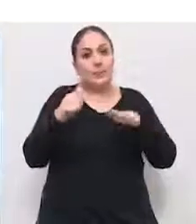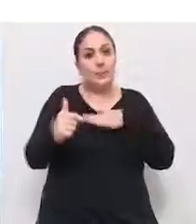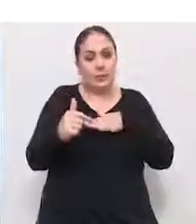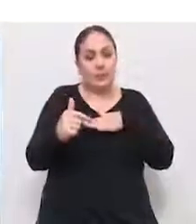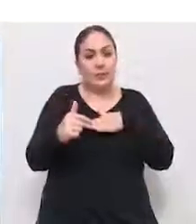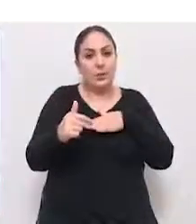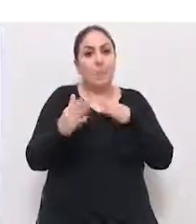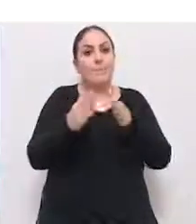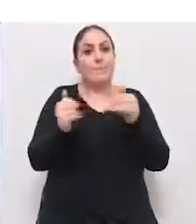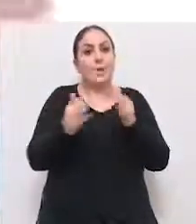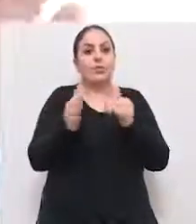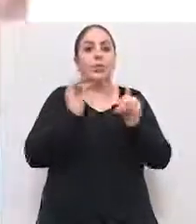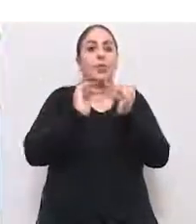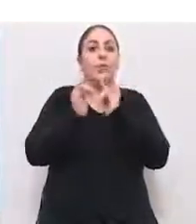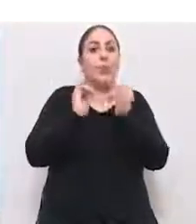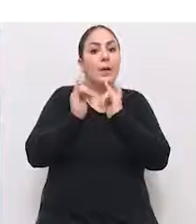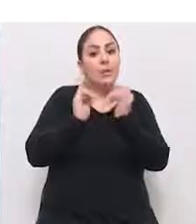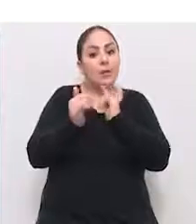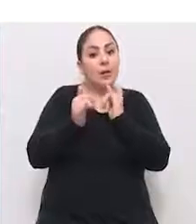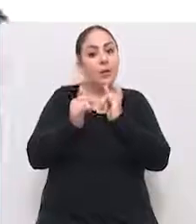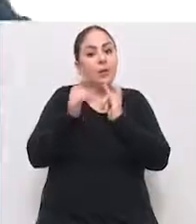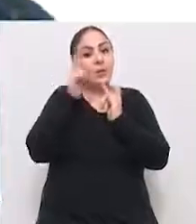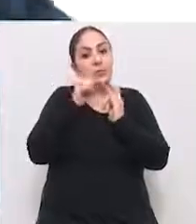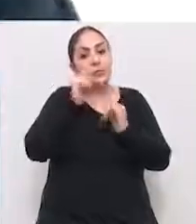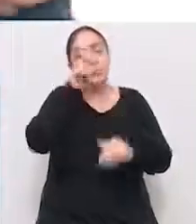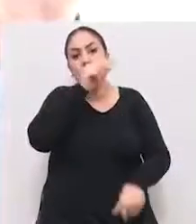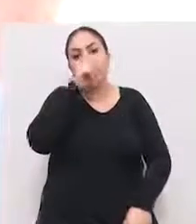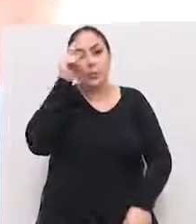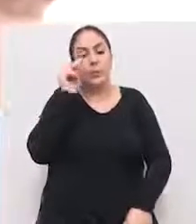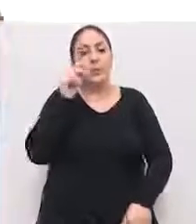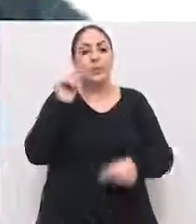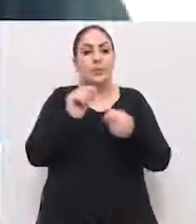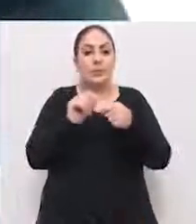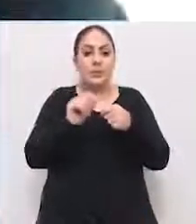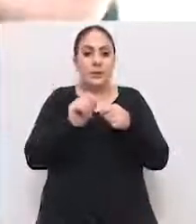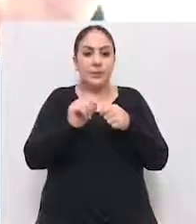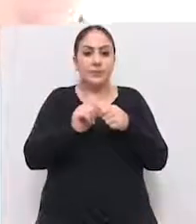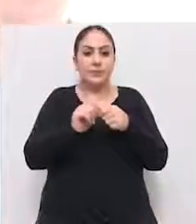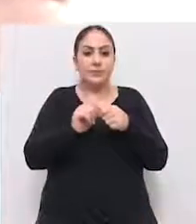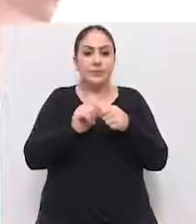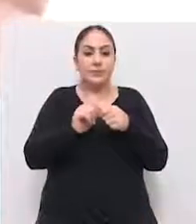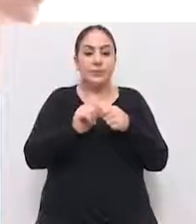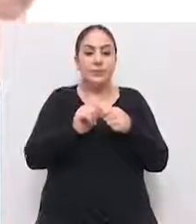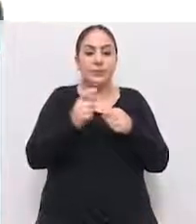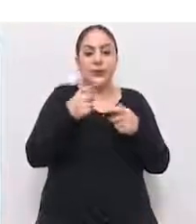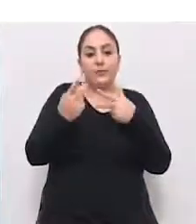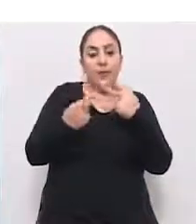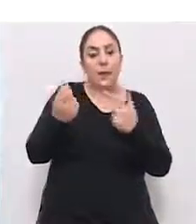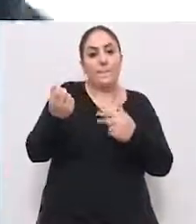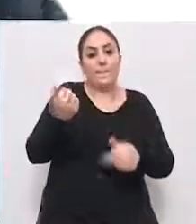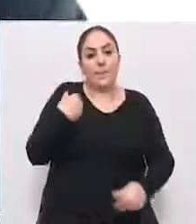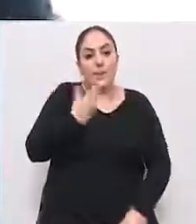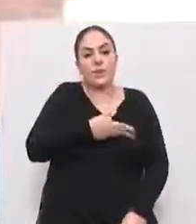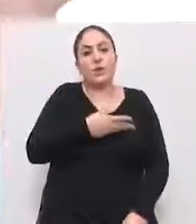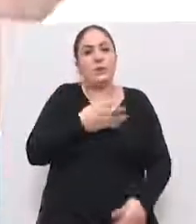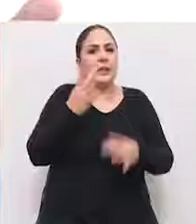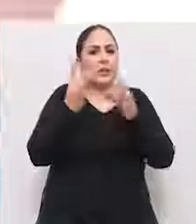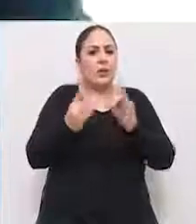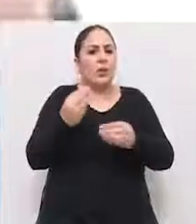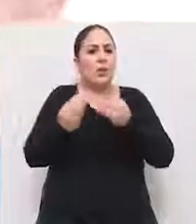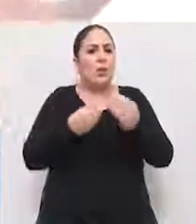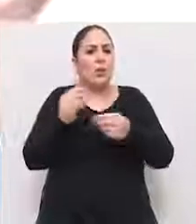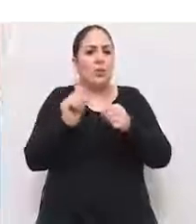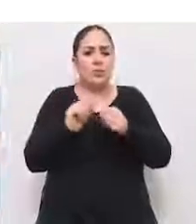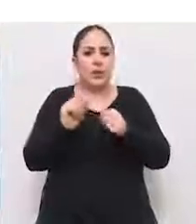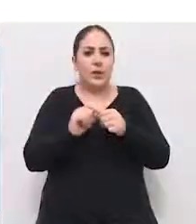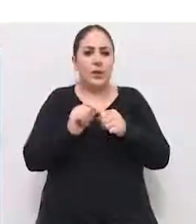semana, com um pedido de informação para que o Executivo Municipal, para que a Prefeitura Municipal nos diga e nos detalhe